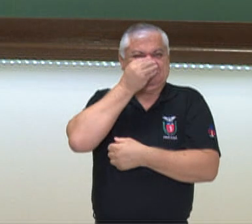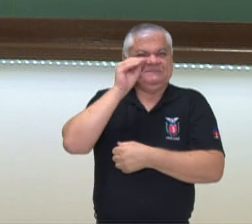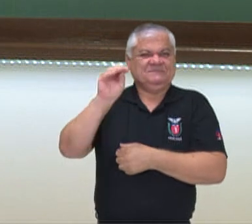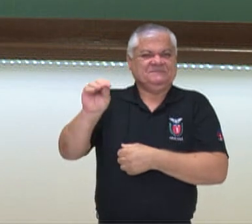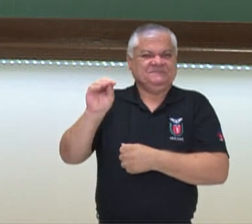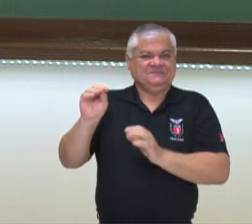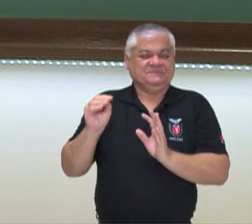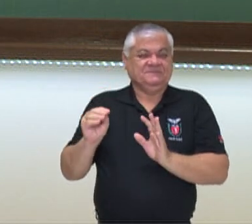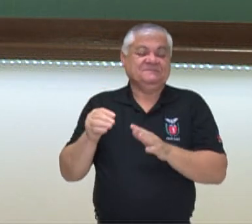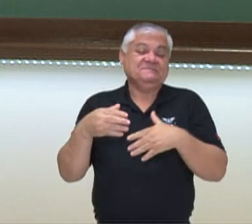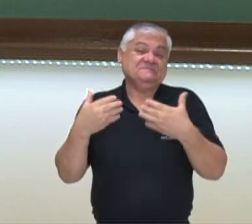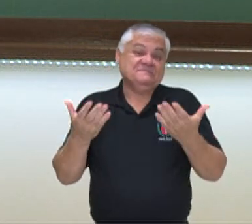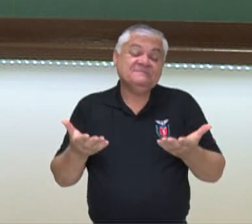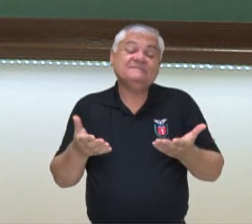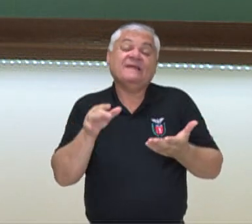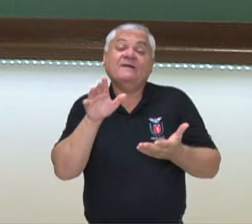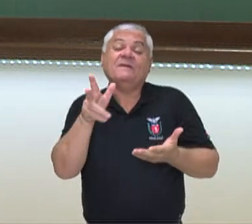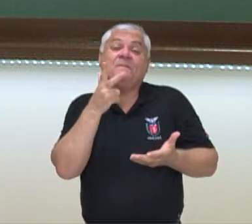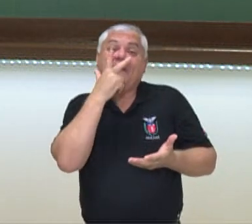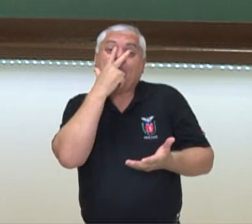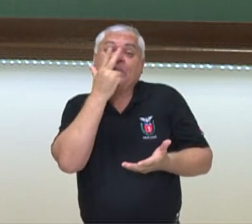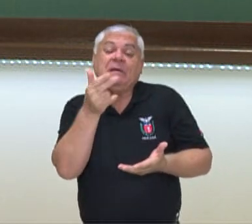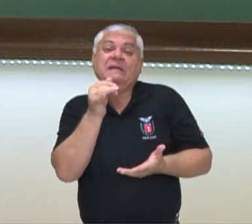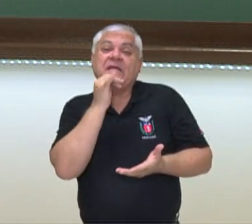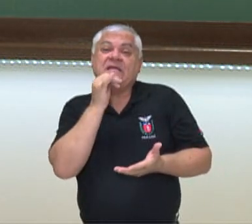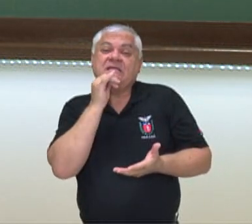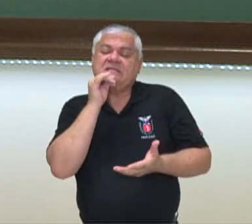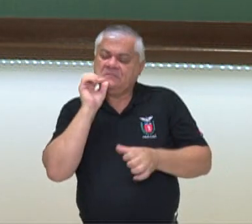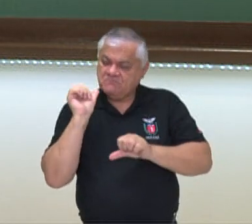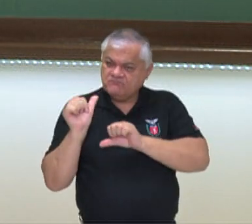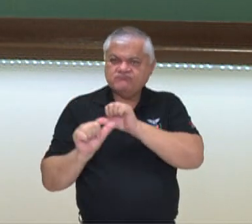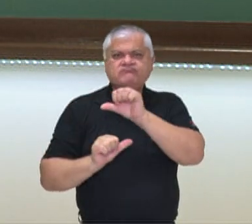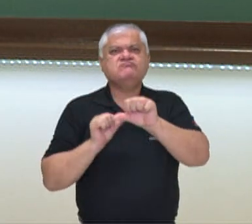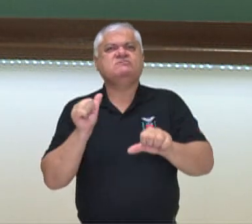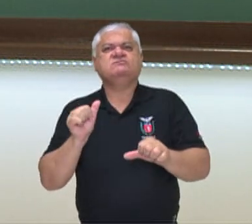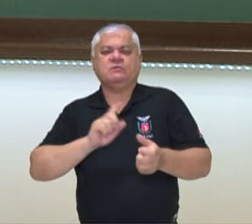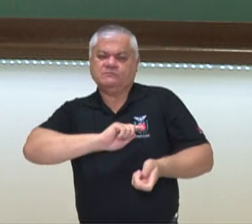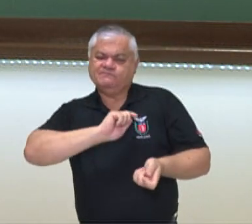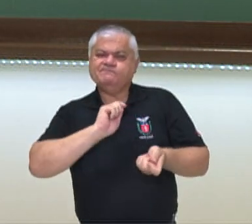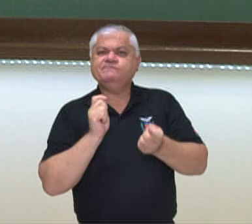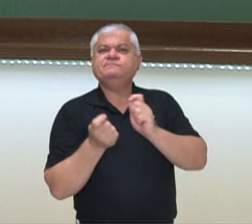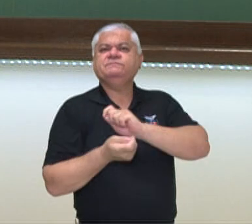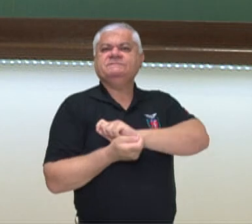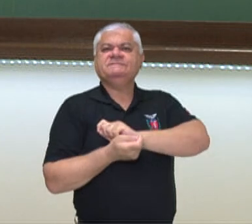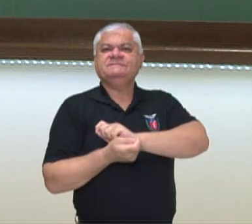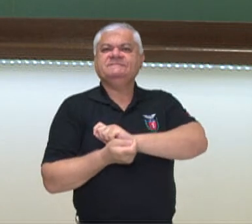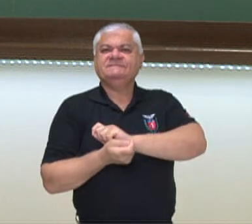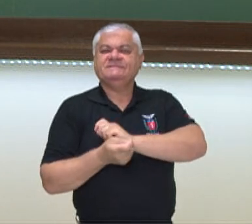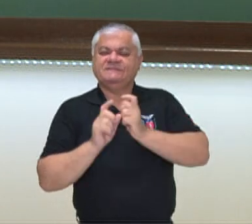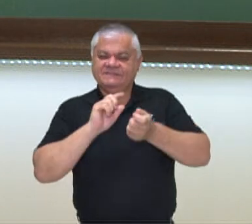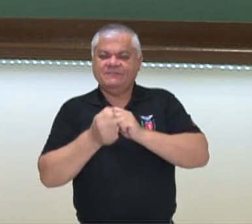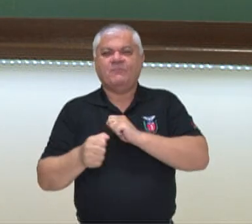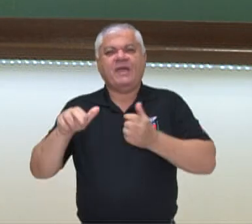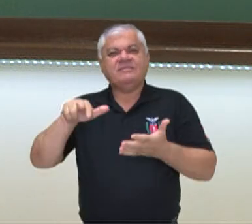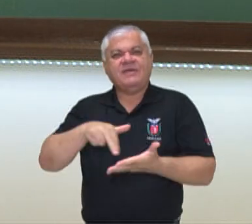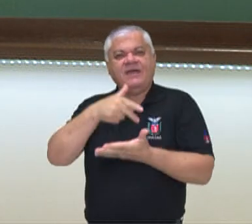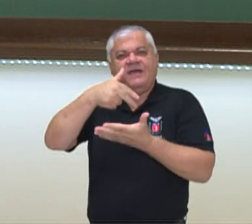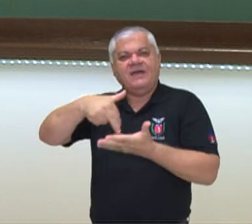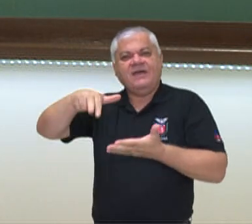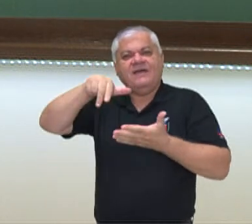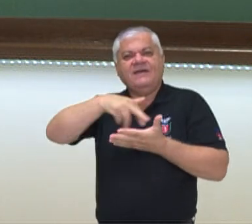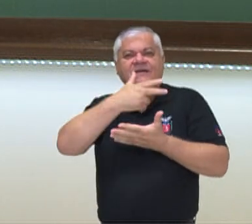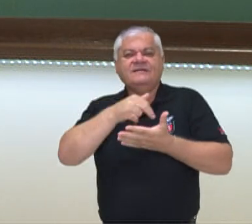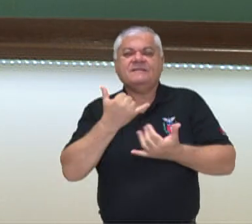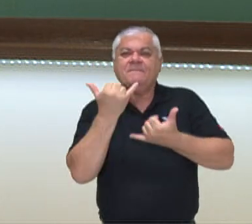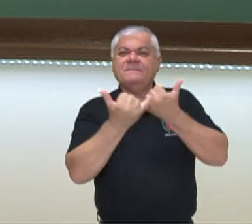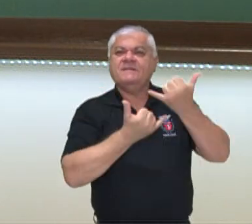esse povo acabou dando uma cara um pouco diferente para ela, meio que transformando ela numa dança, num jogo.